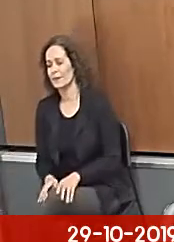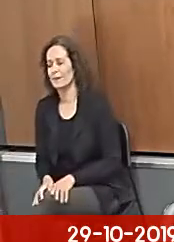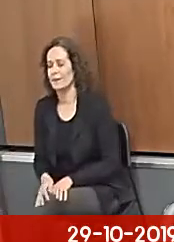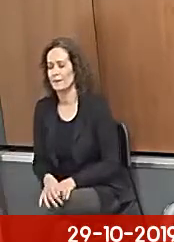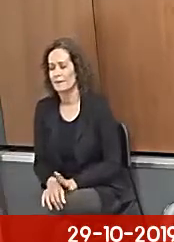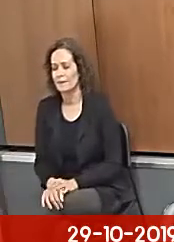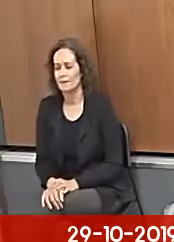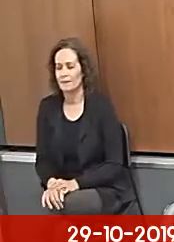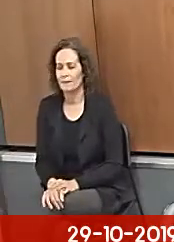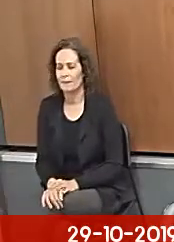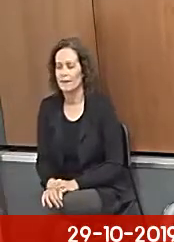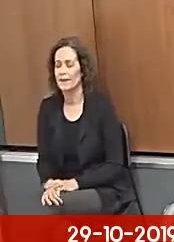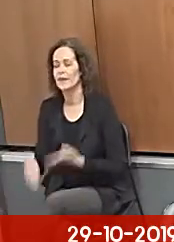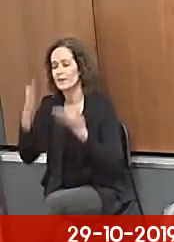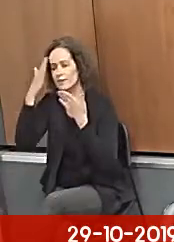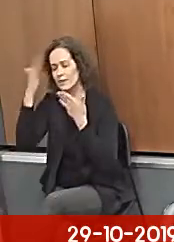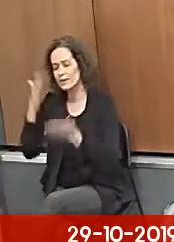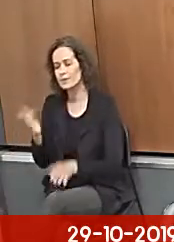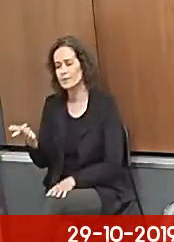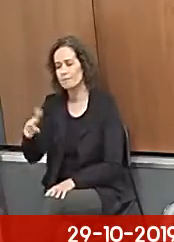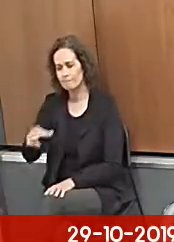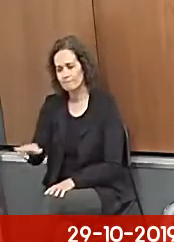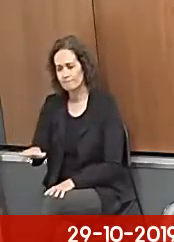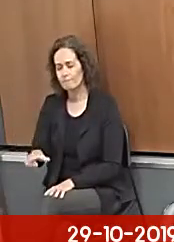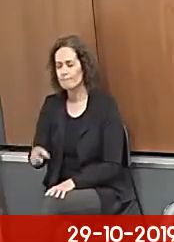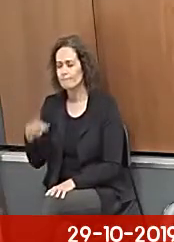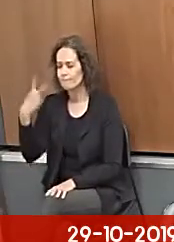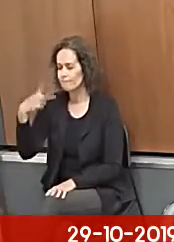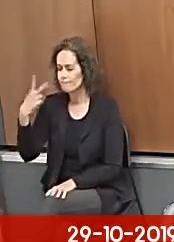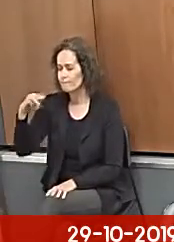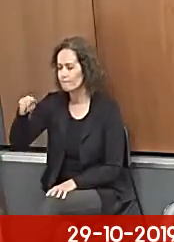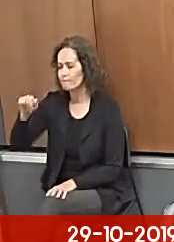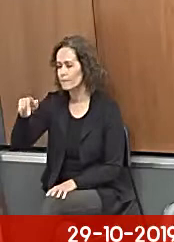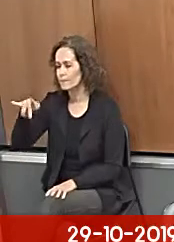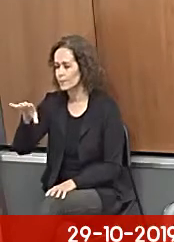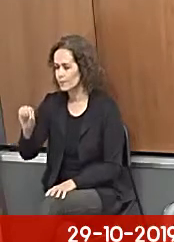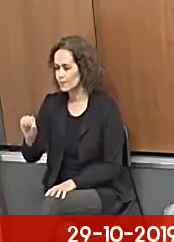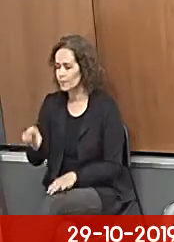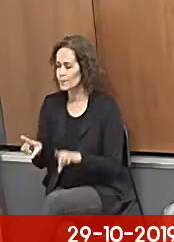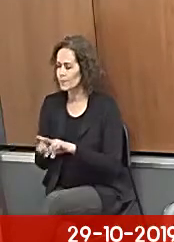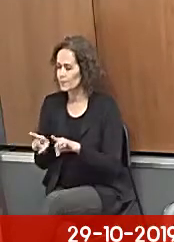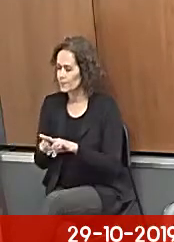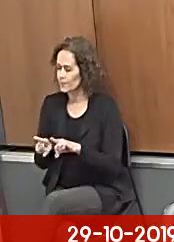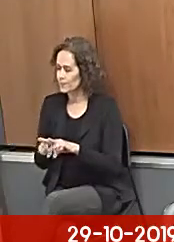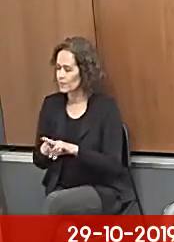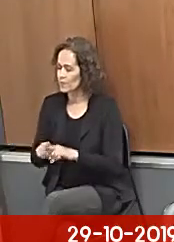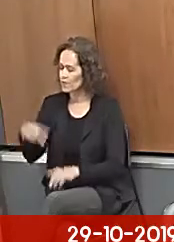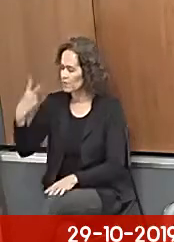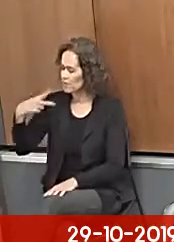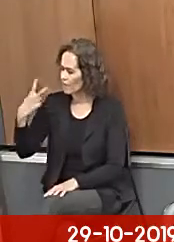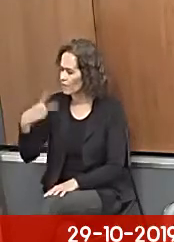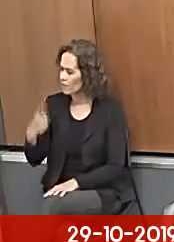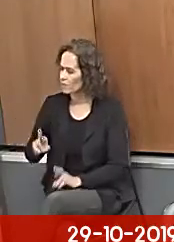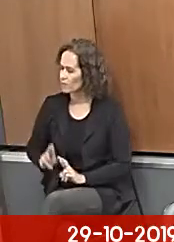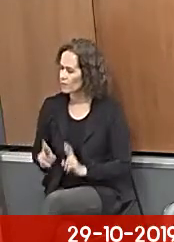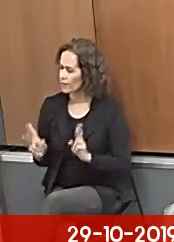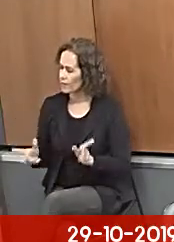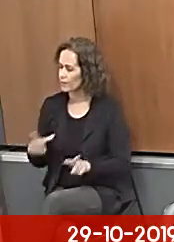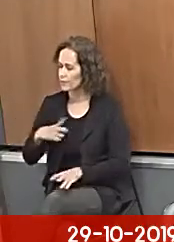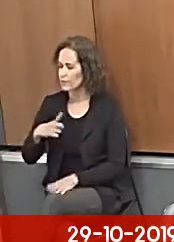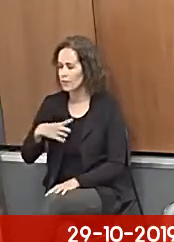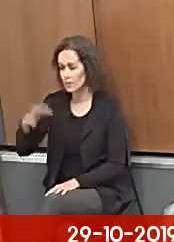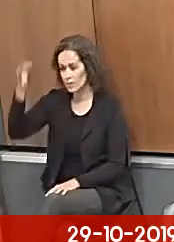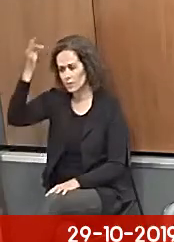Agradecer a todos mais uma vez, agradecer esse deputado, esse vereador Maninho Félix, que é um vereador diferenciado, que tem um espírito